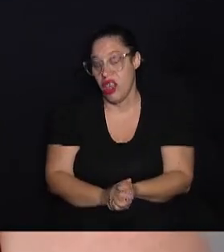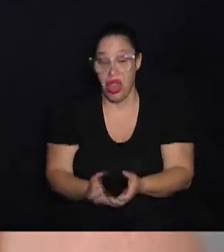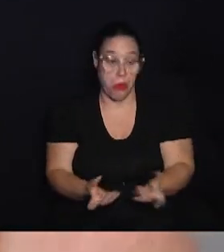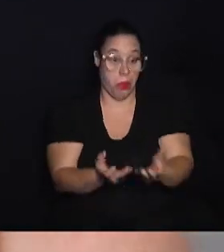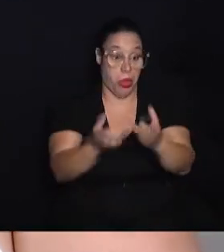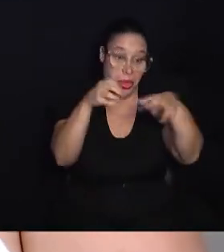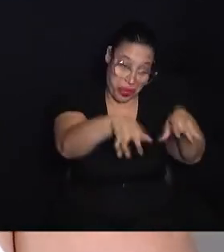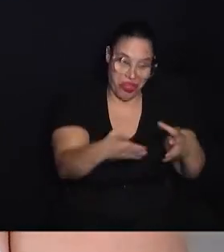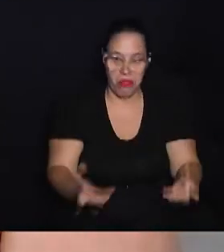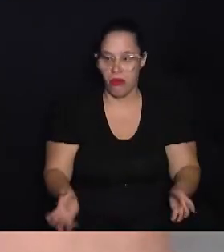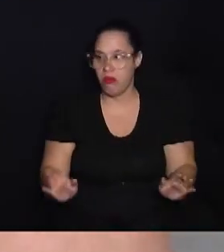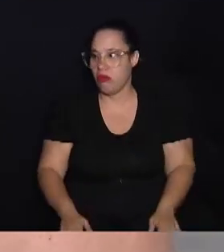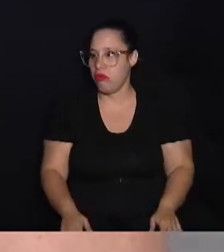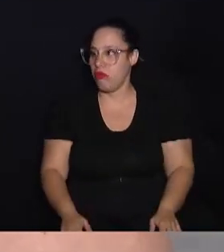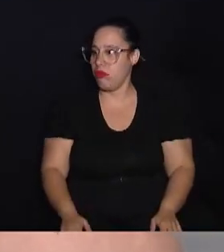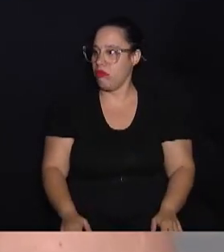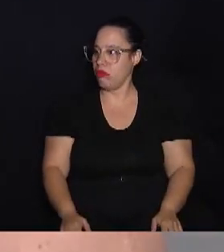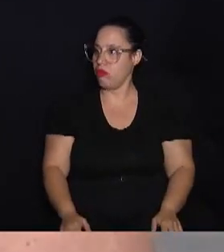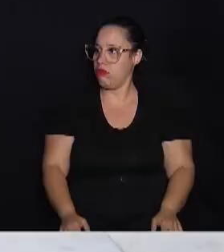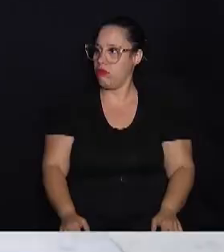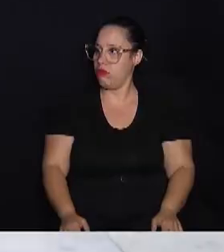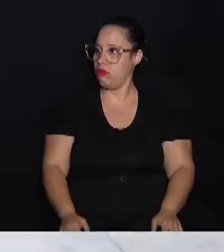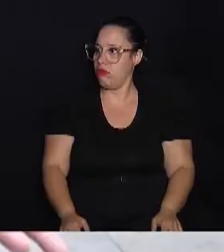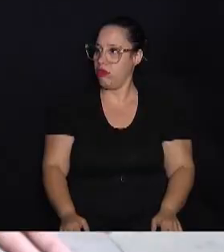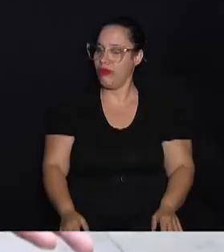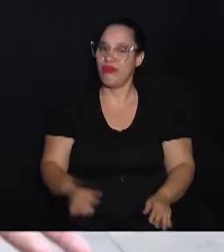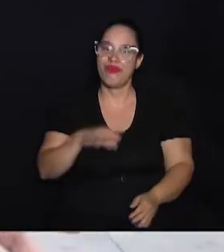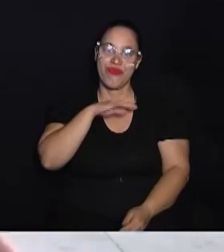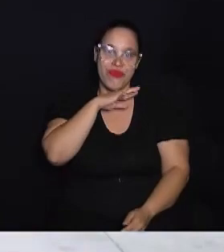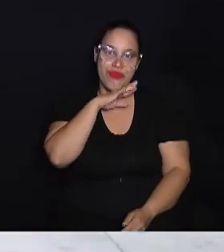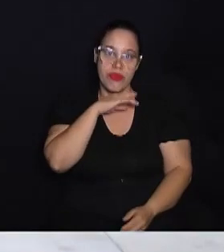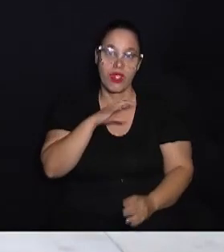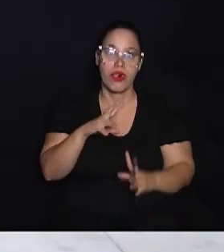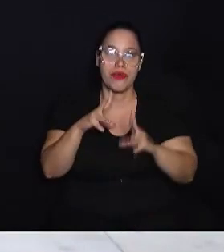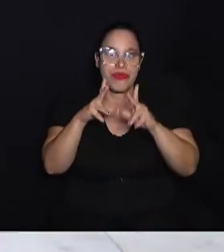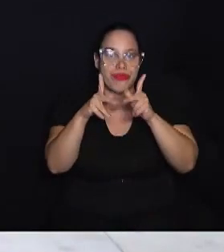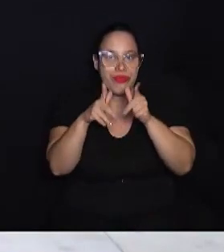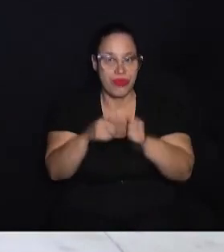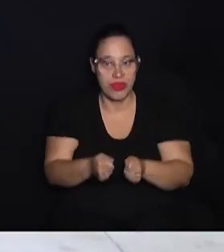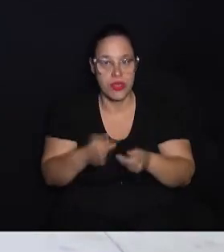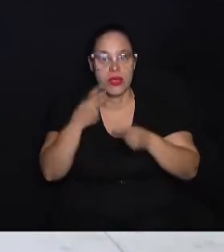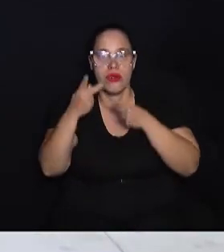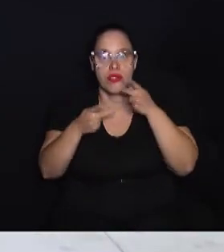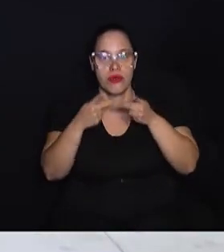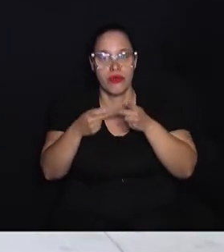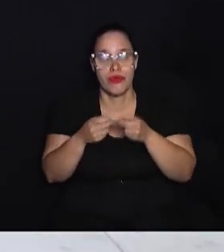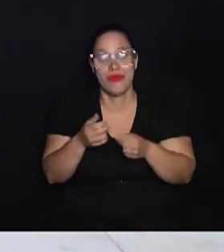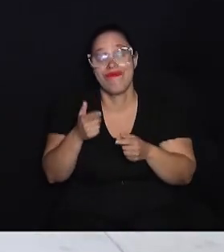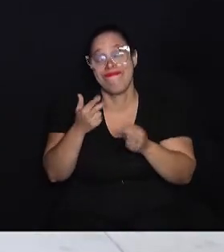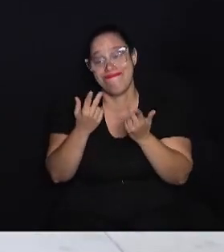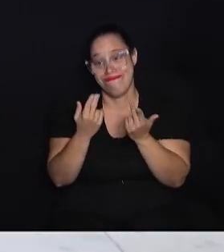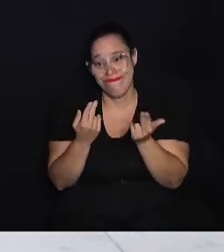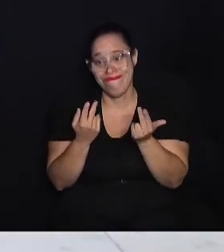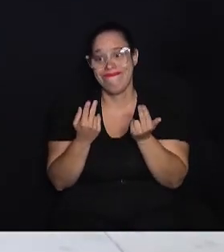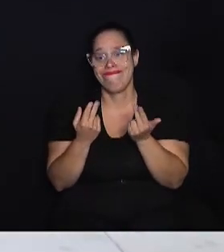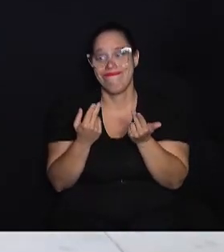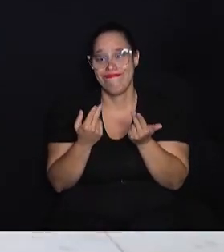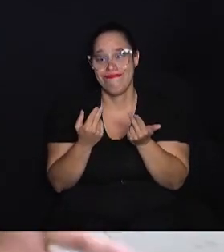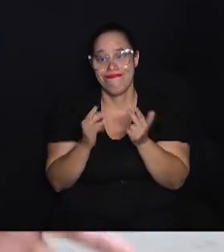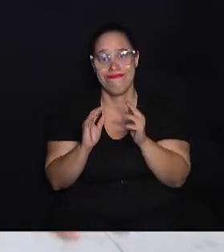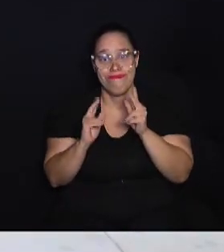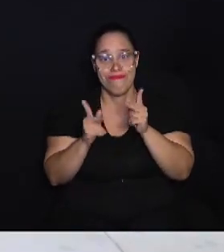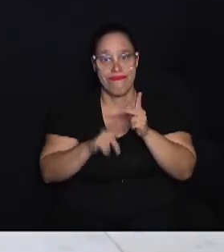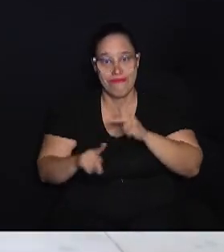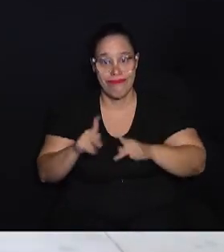ataca fogo, aí piora para todo mundo, né? Fica ruim. Tá vendo só? Todo mundo falando a mesma coisa, parece que o fogo